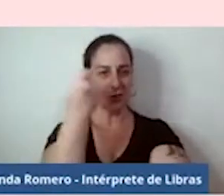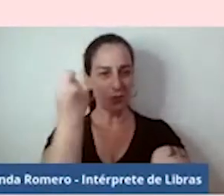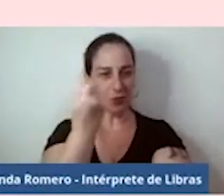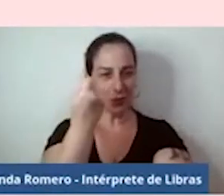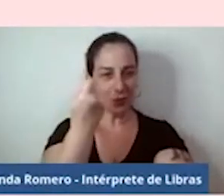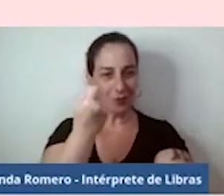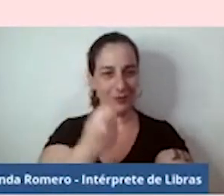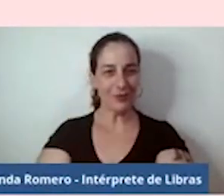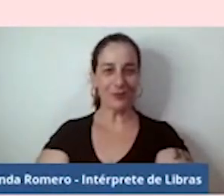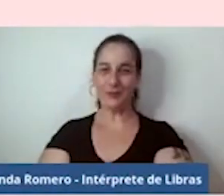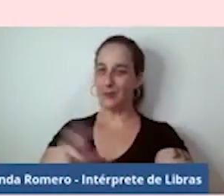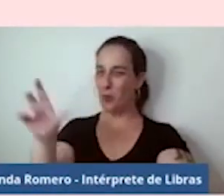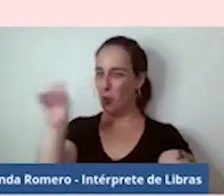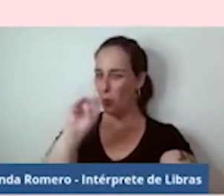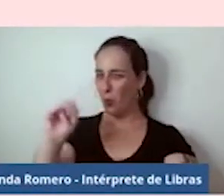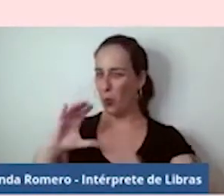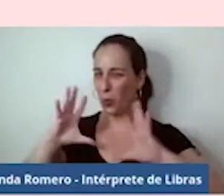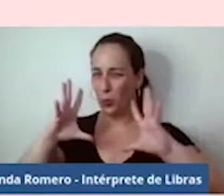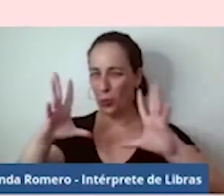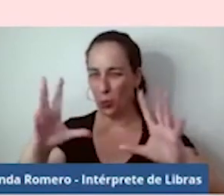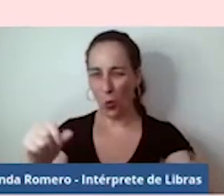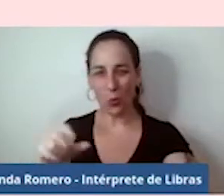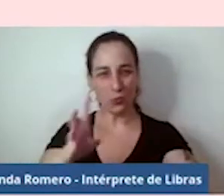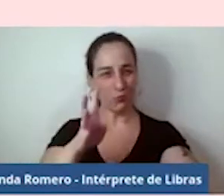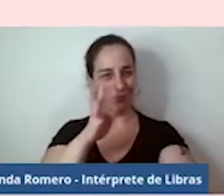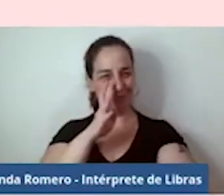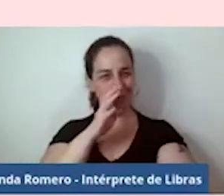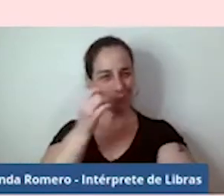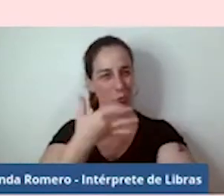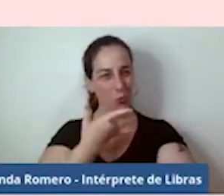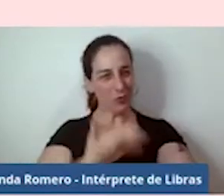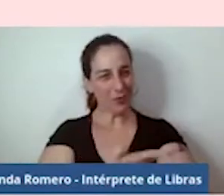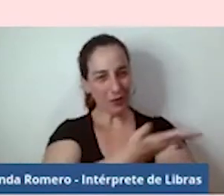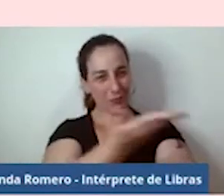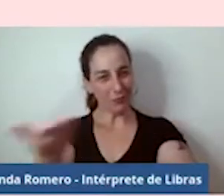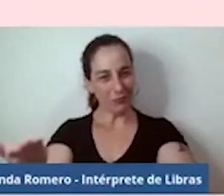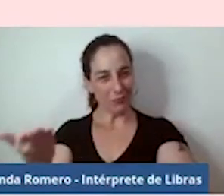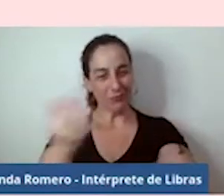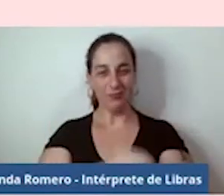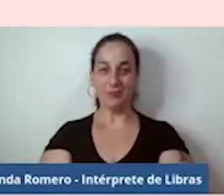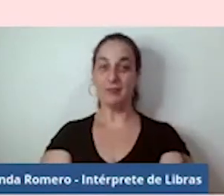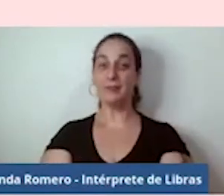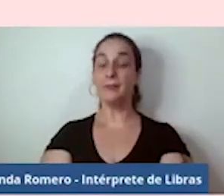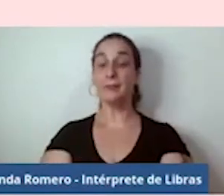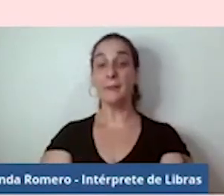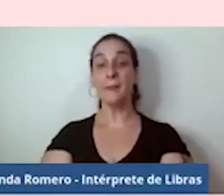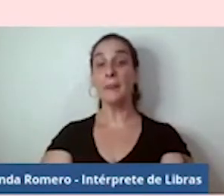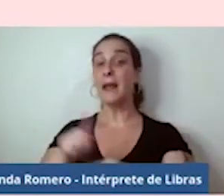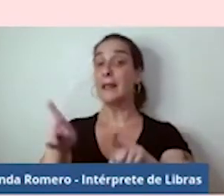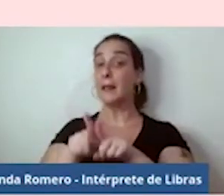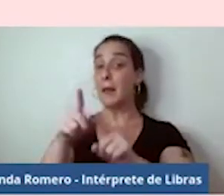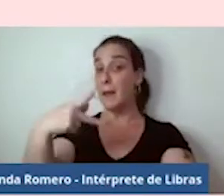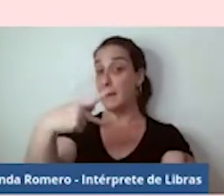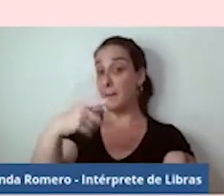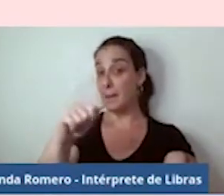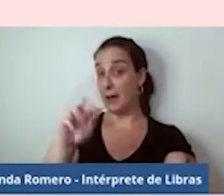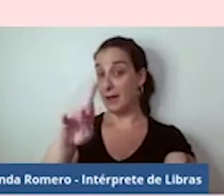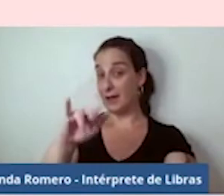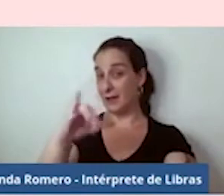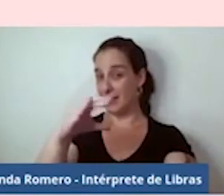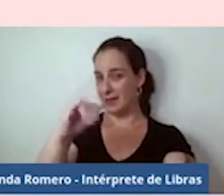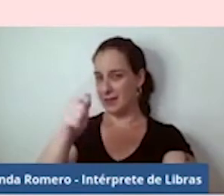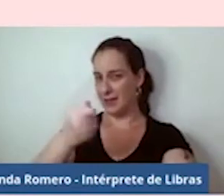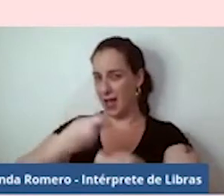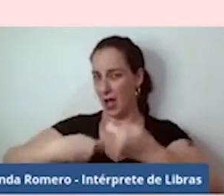Olá, colegas, a todos que nos assistem. Boa tarde. Oi, Karen. E a Patrícia Palermo, economista-chefe